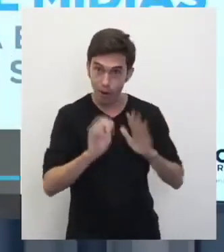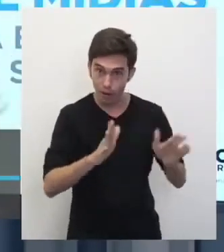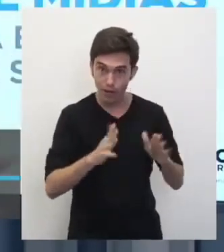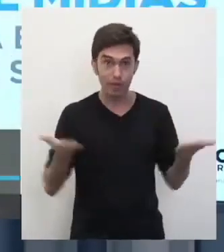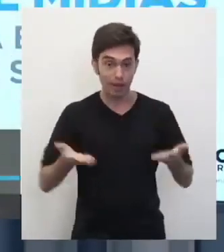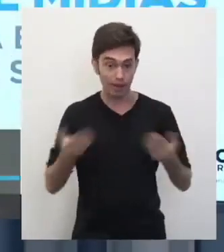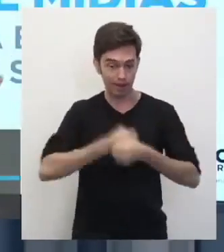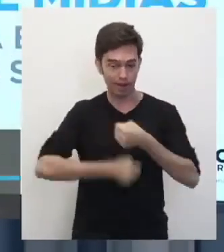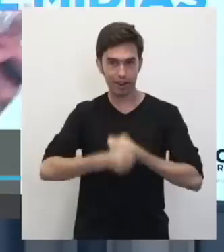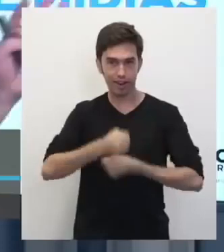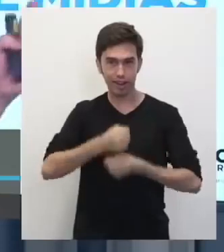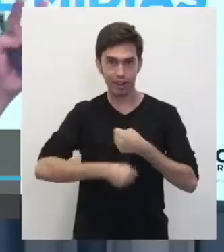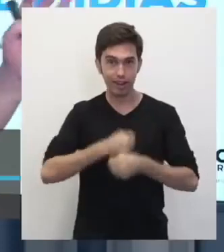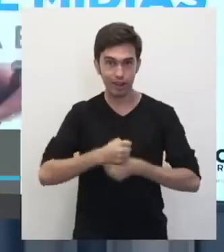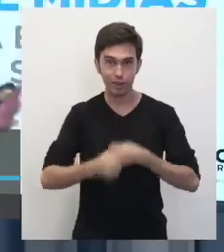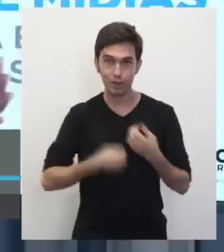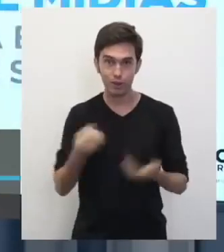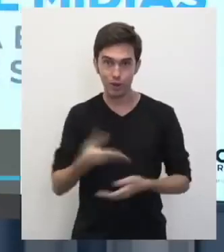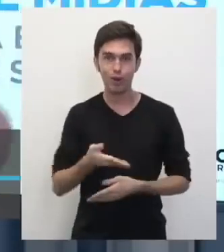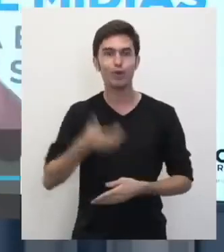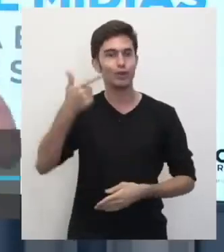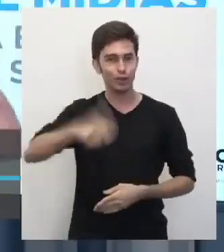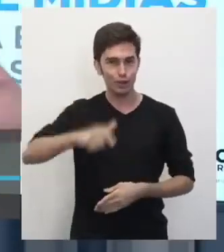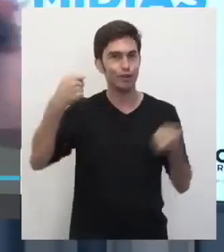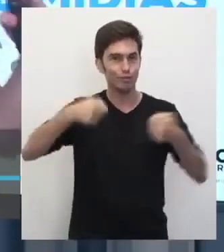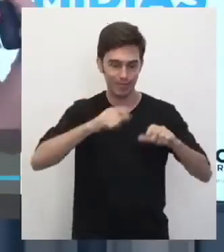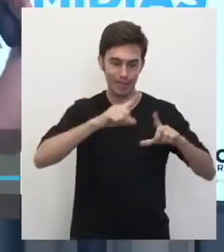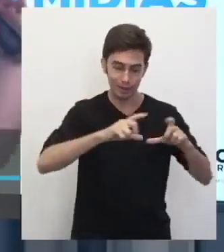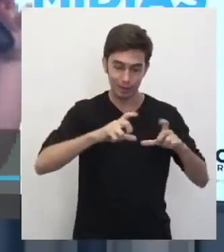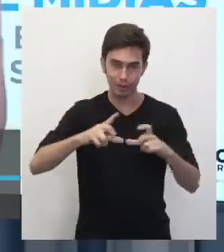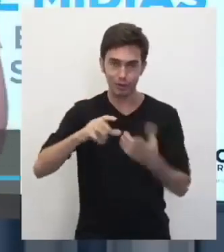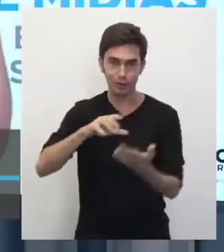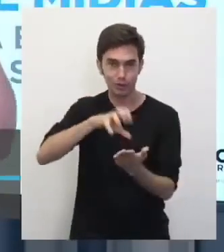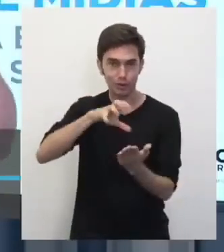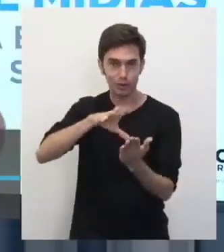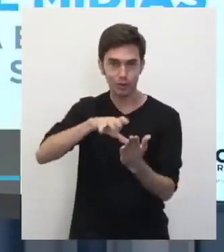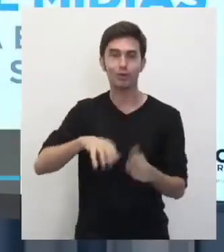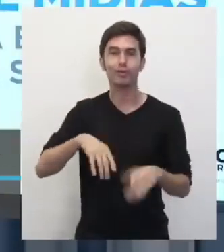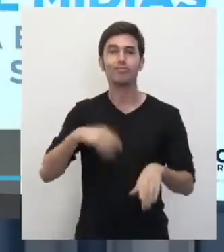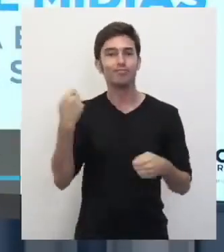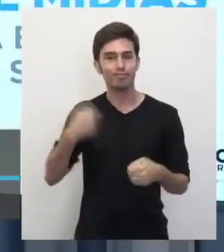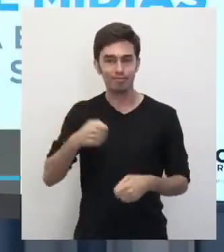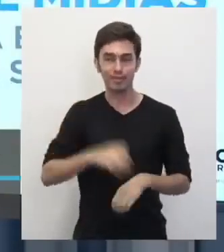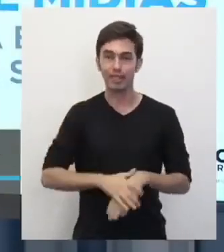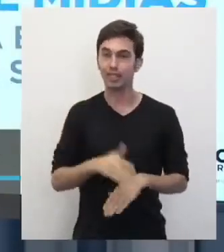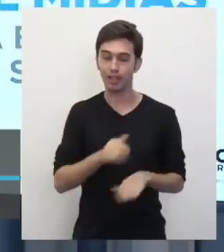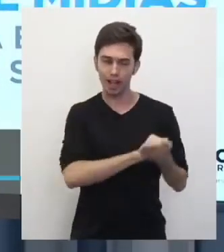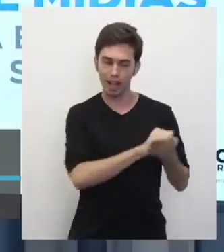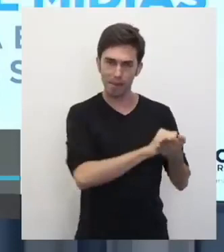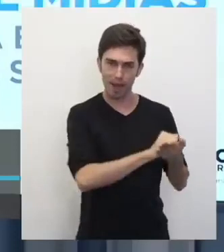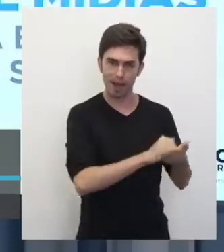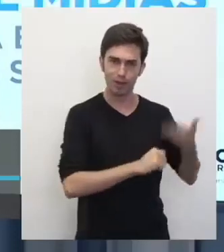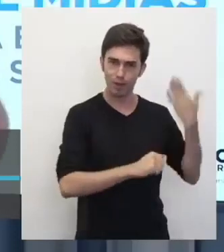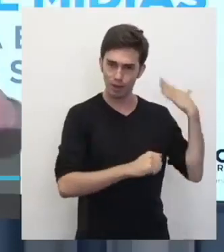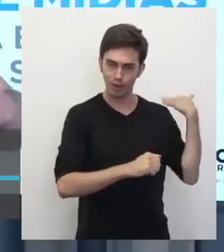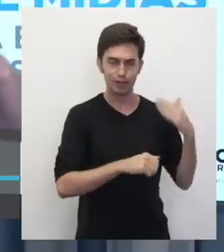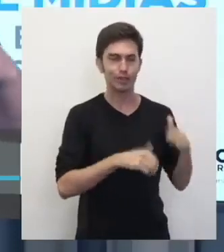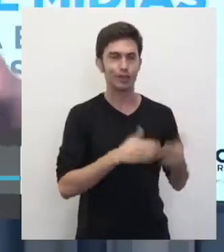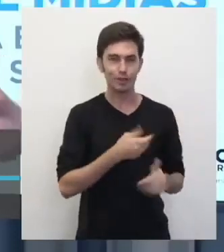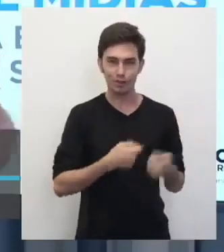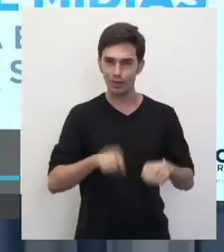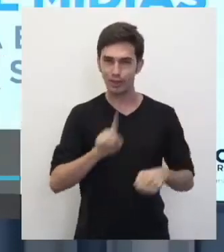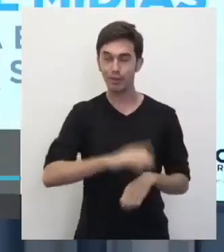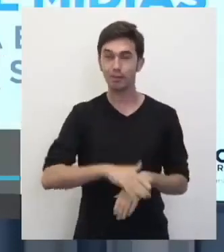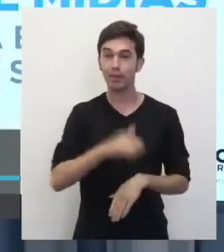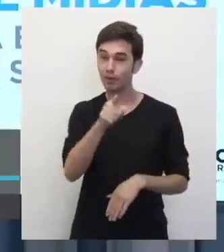né, então, vocês vão tirar print que nem o ano passado, então já exclui aqueles prints lá, né? Você aí, aluno do sexto ano, quer